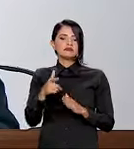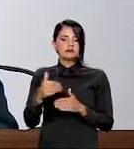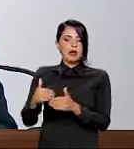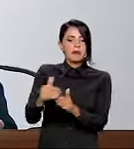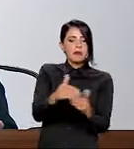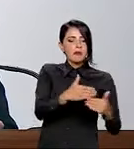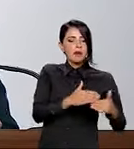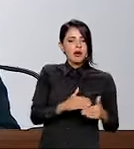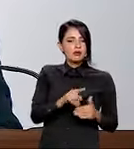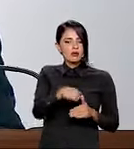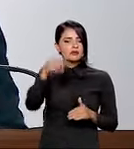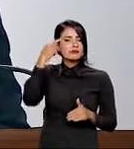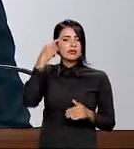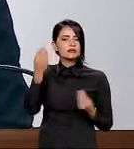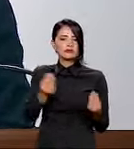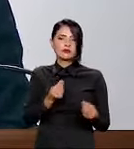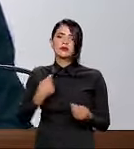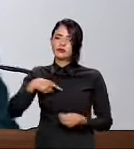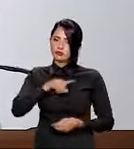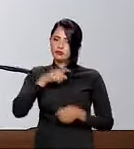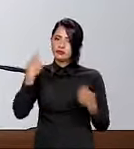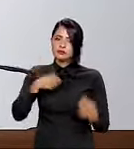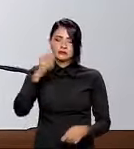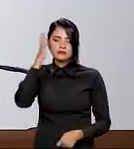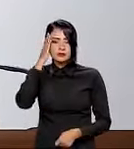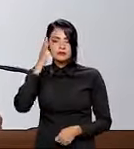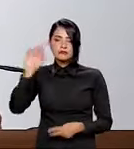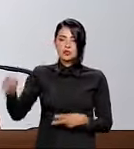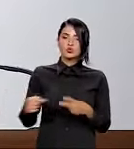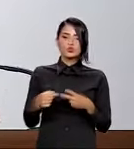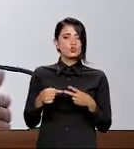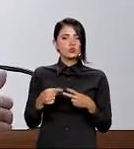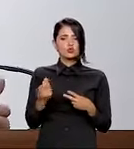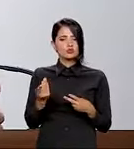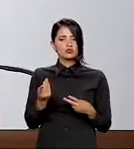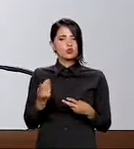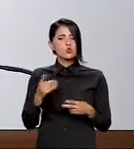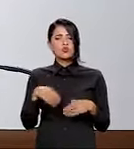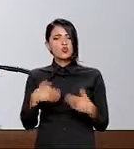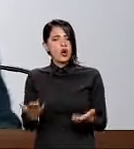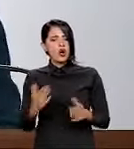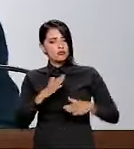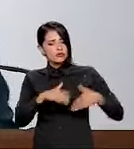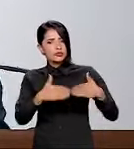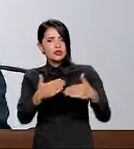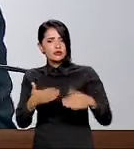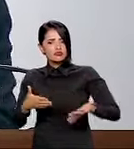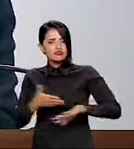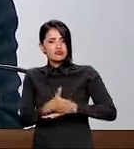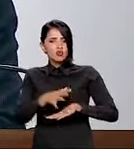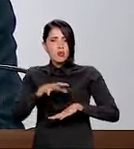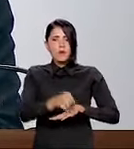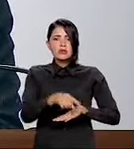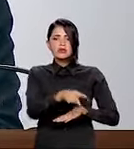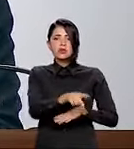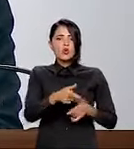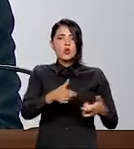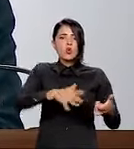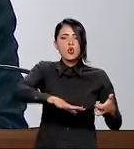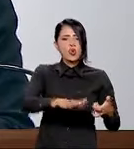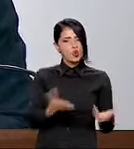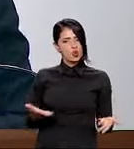tem que saber o que cada um pensa. Segundo, a gente tem que saber qual é o processo de ocupação desse território